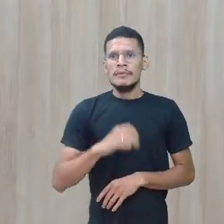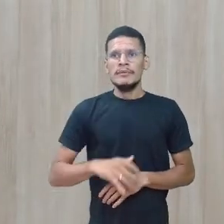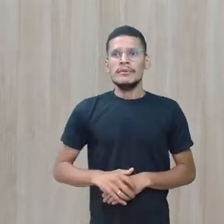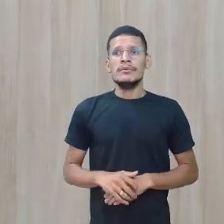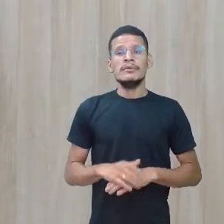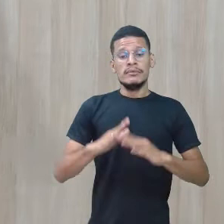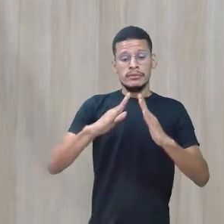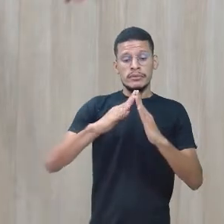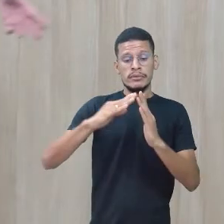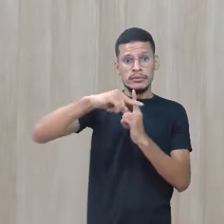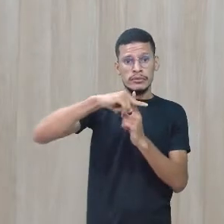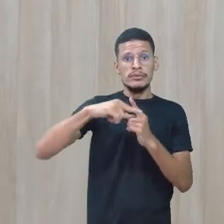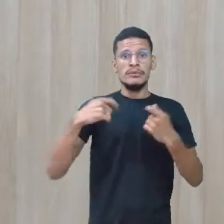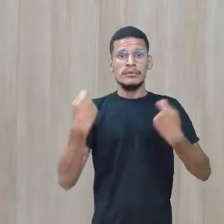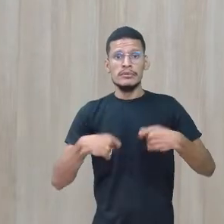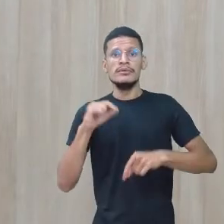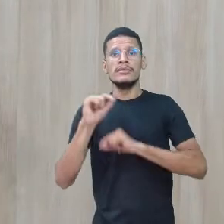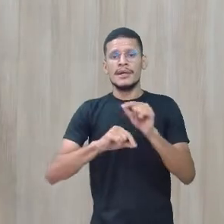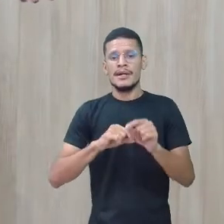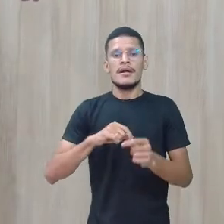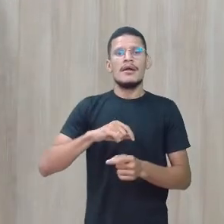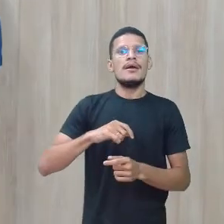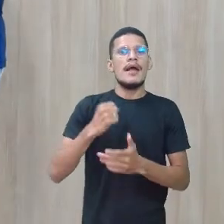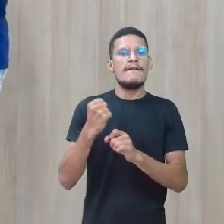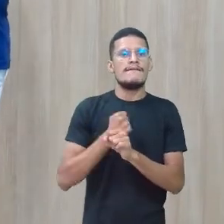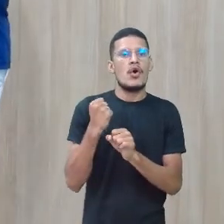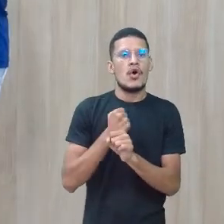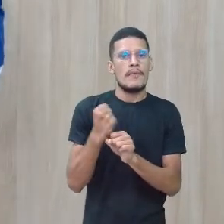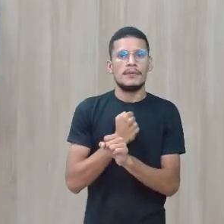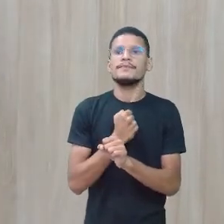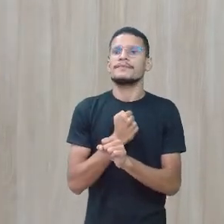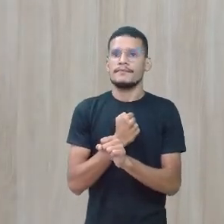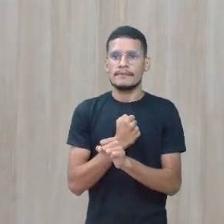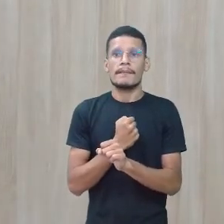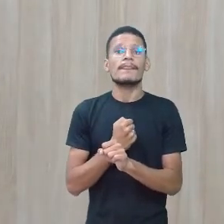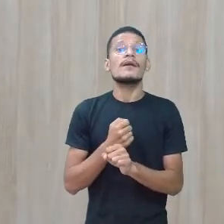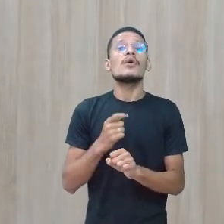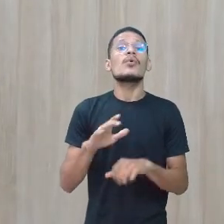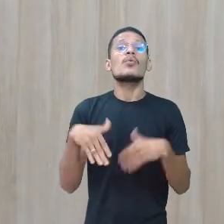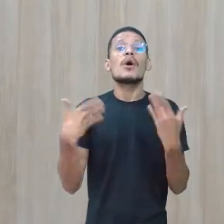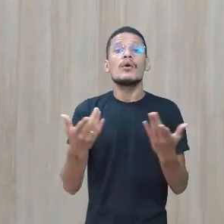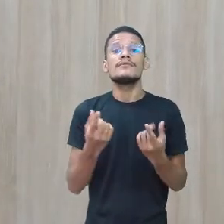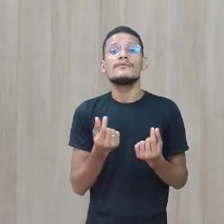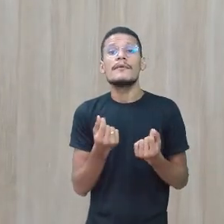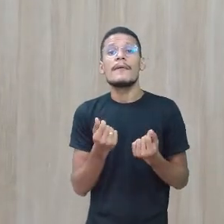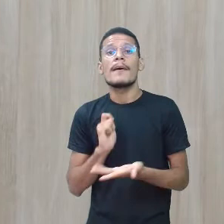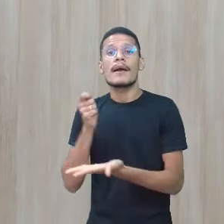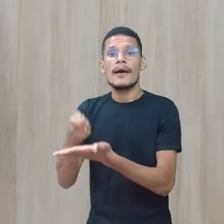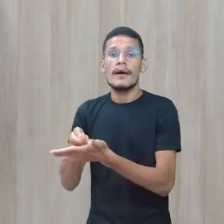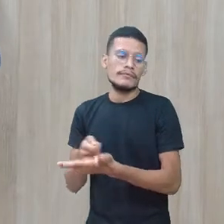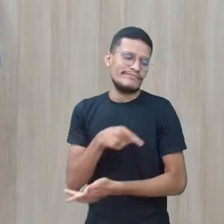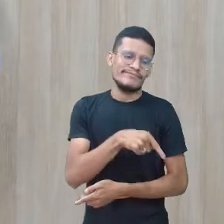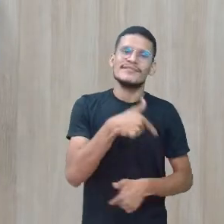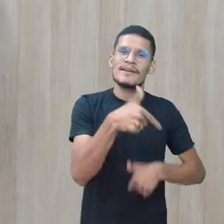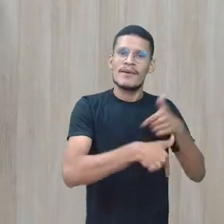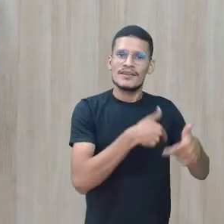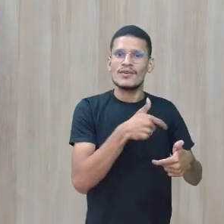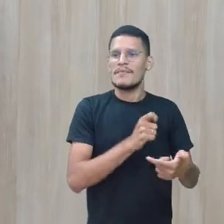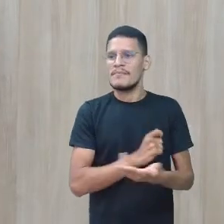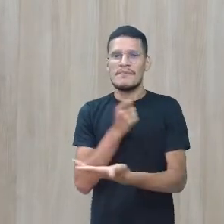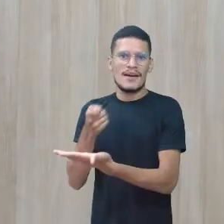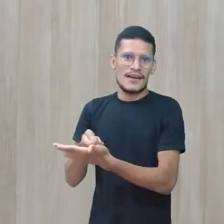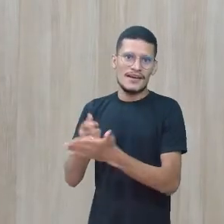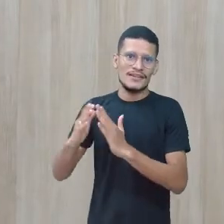a igreja precisasse fazer uma reforma, aí quem ia financiar a reforma? O servo. E